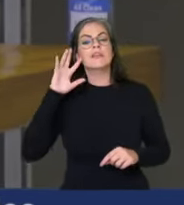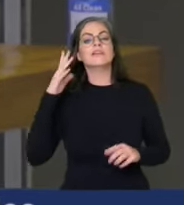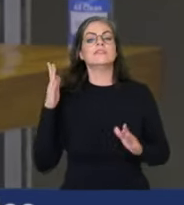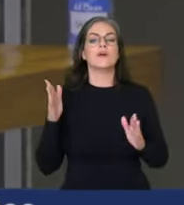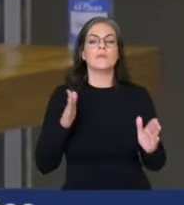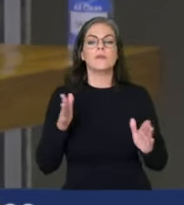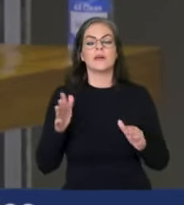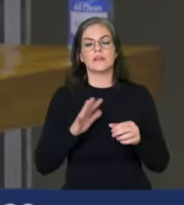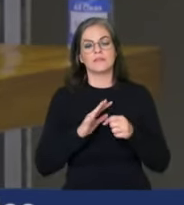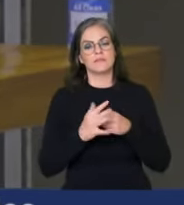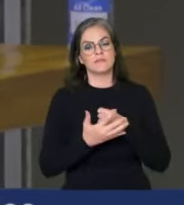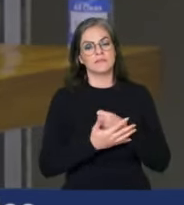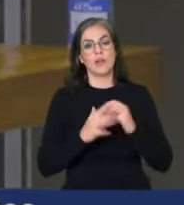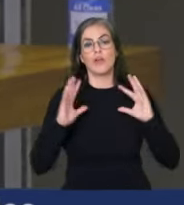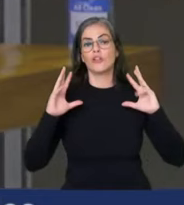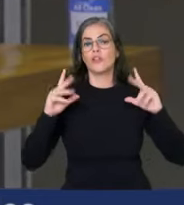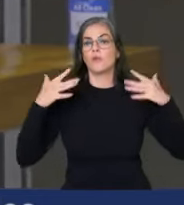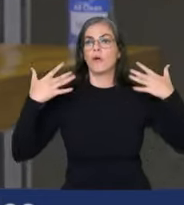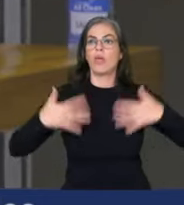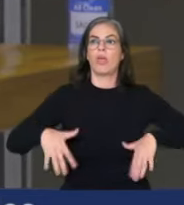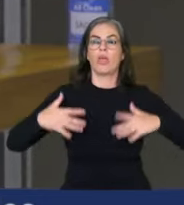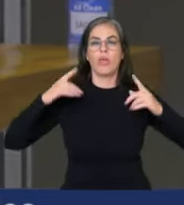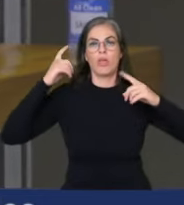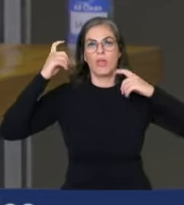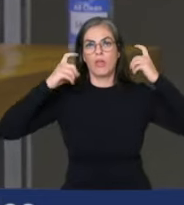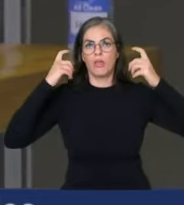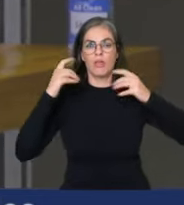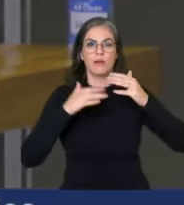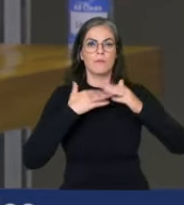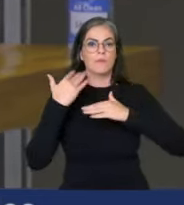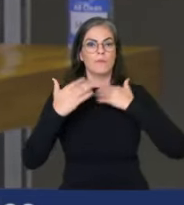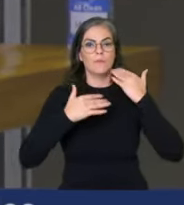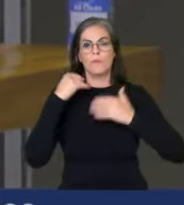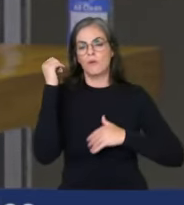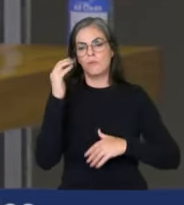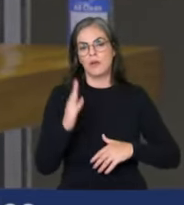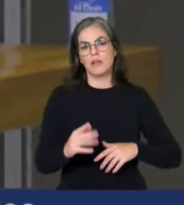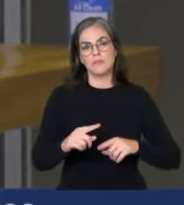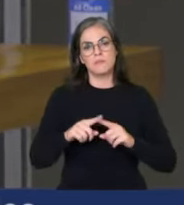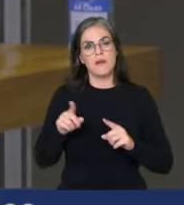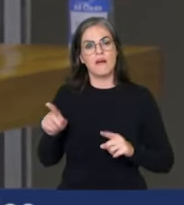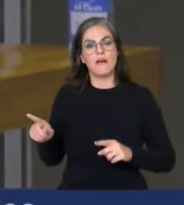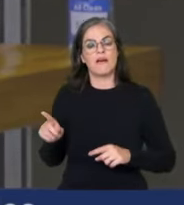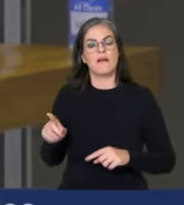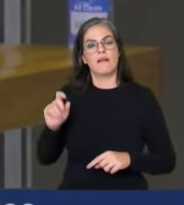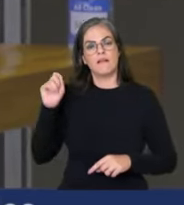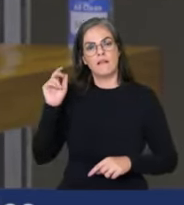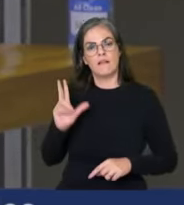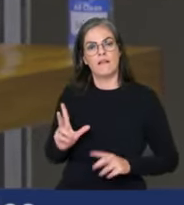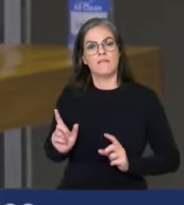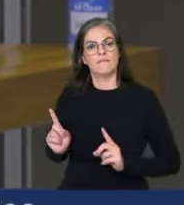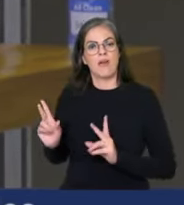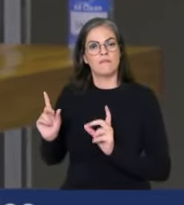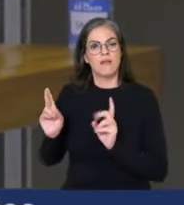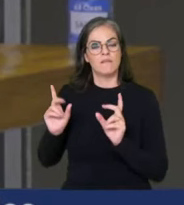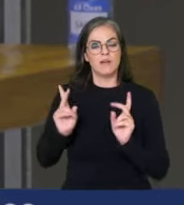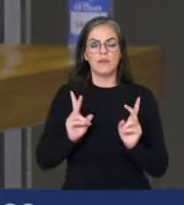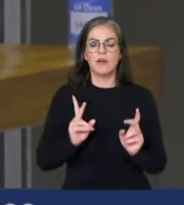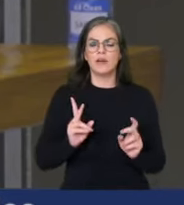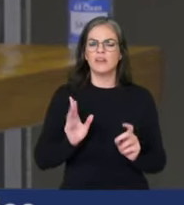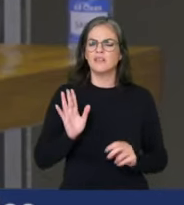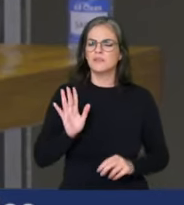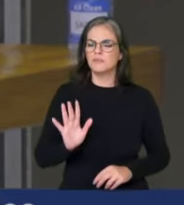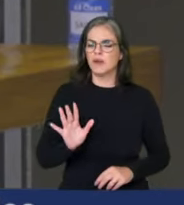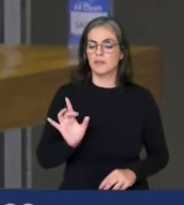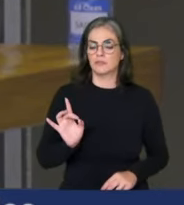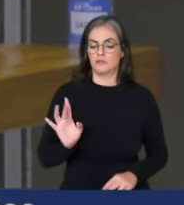milhares de mortos pelo Brasil, eles estavam cuidando de entregar o nosso patrimônio. O nosso patrimônio, porque não foi construído apenas pelos trabalhadores do